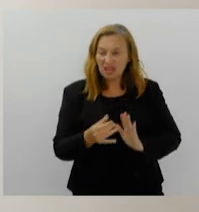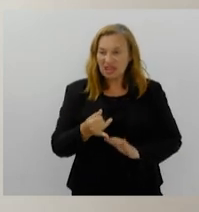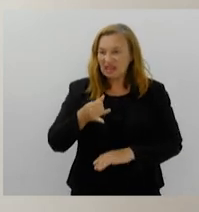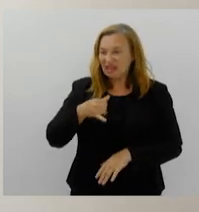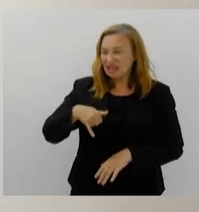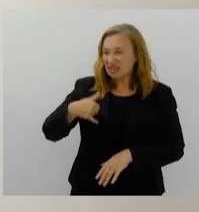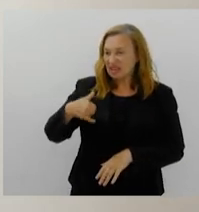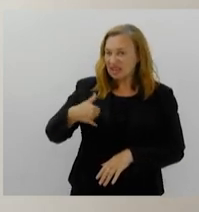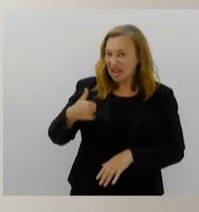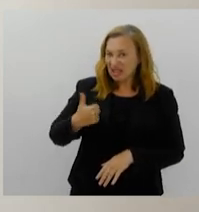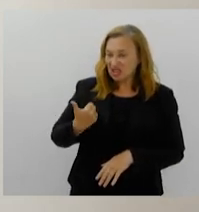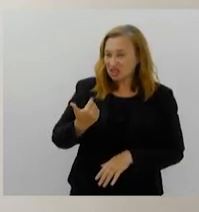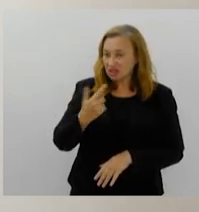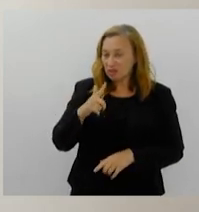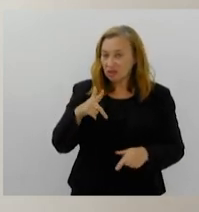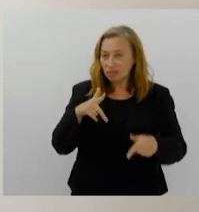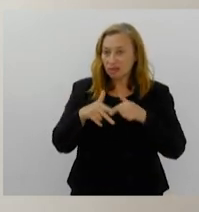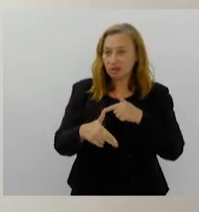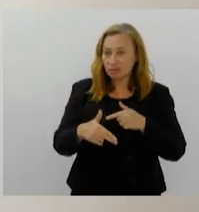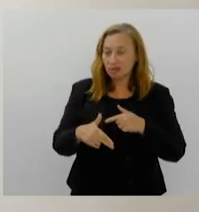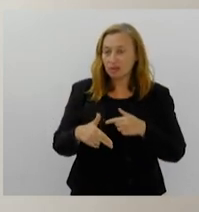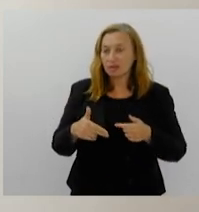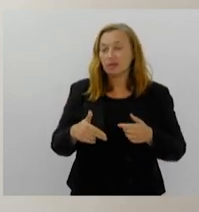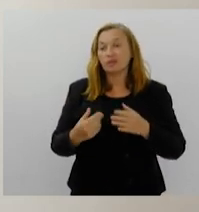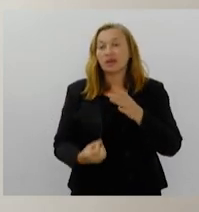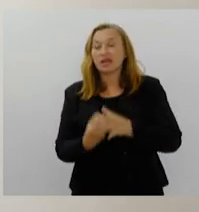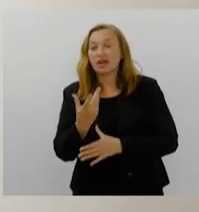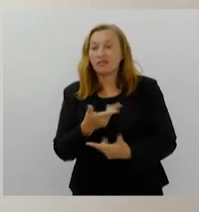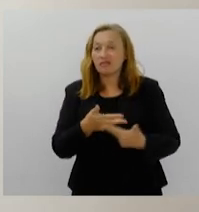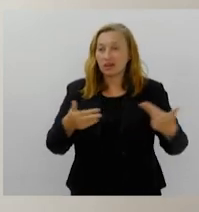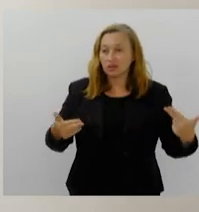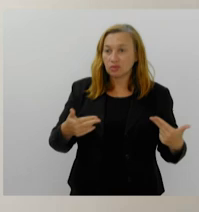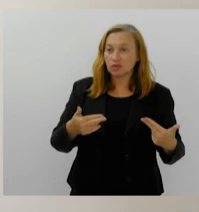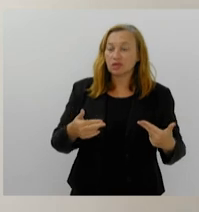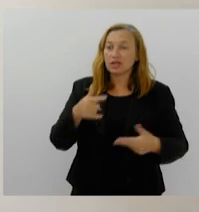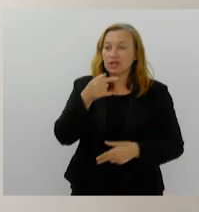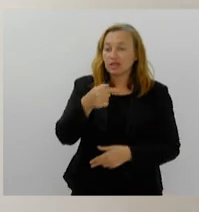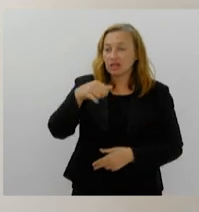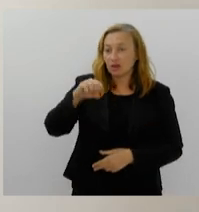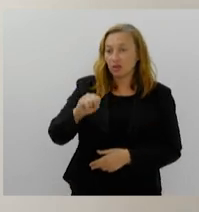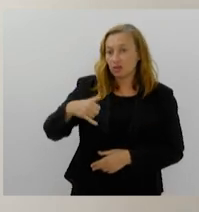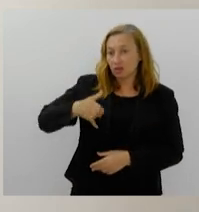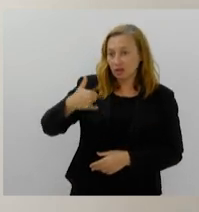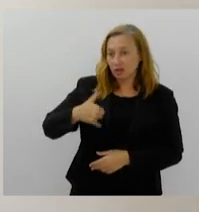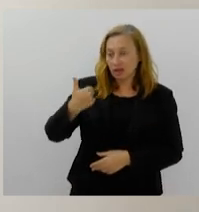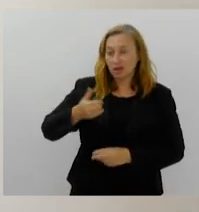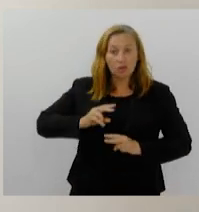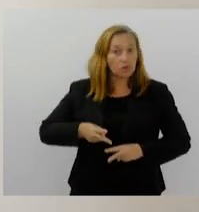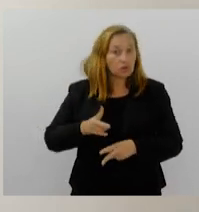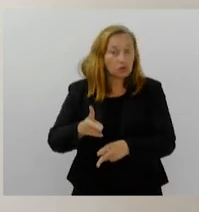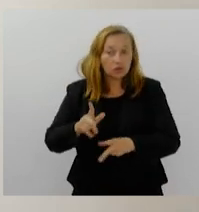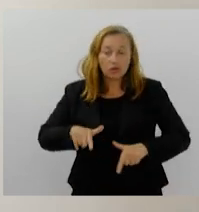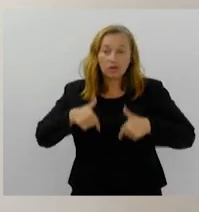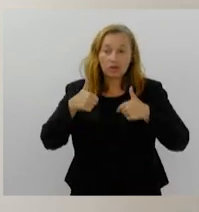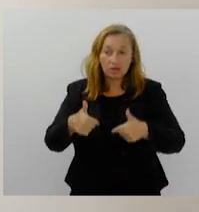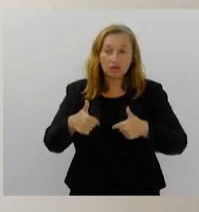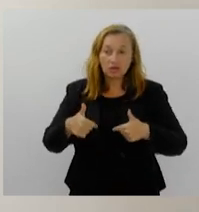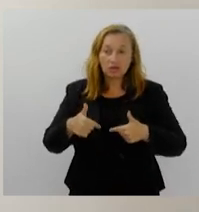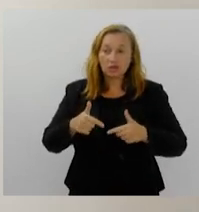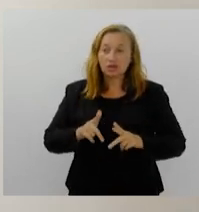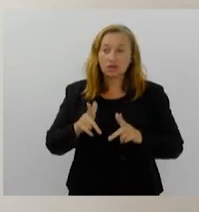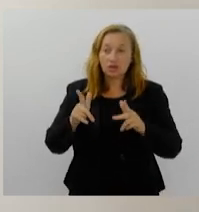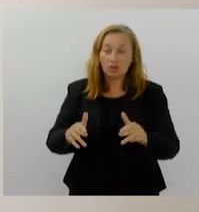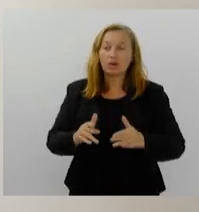obstáculo para a realização de grandes feitos. Aos 78 anos, ele continua a sua missão com a mesma energia e entusiasmo de